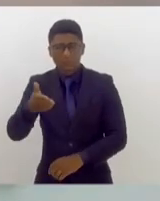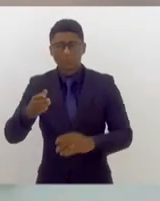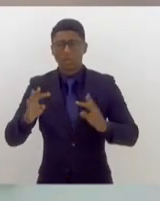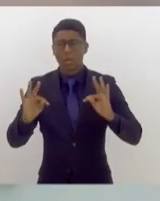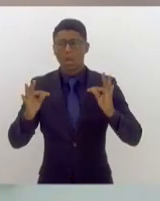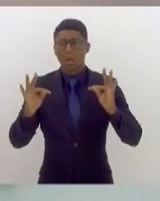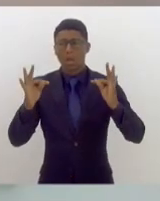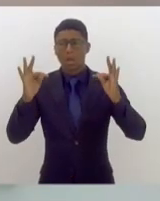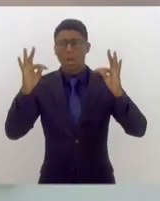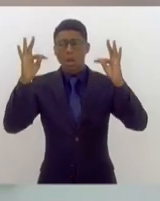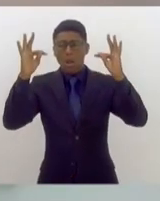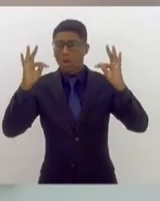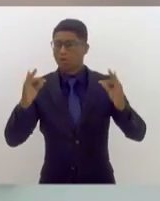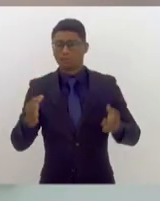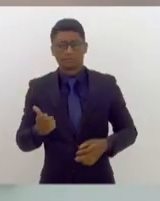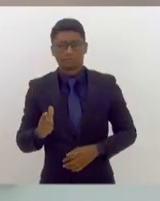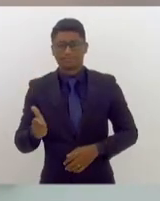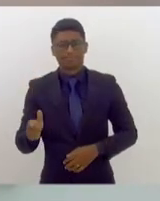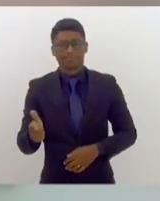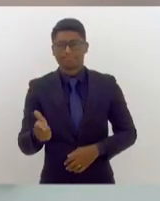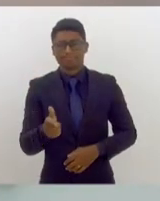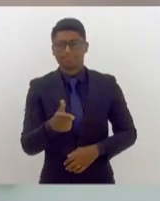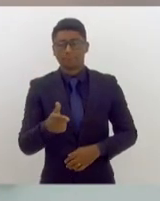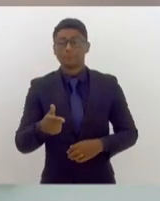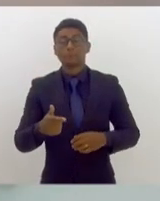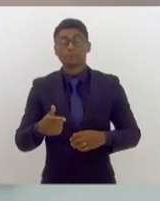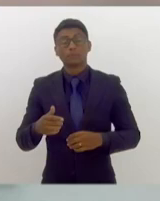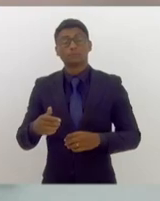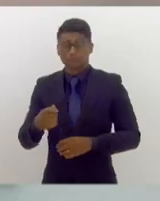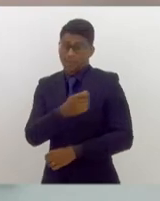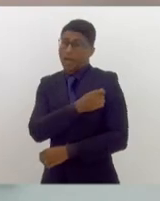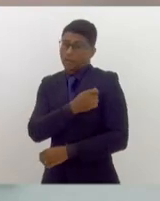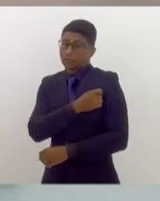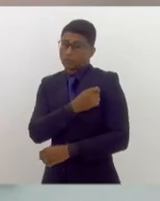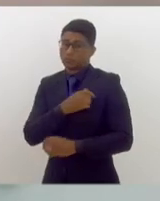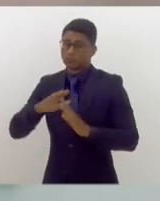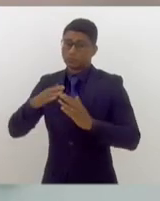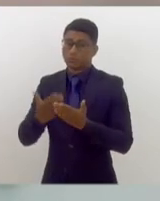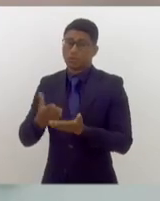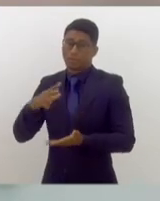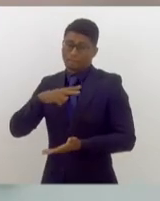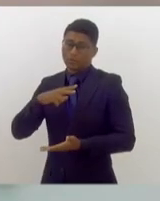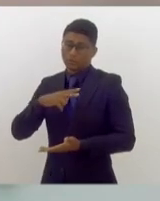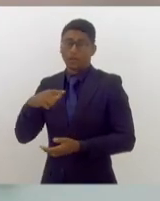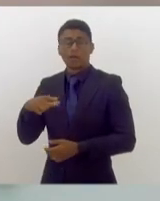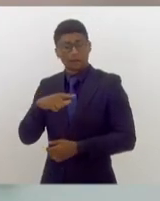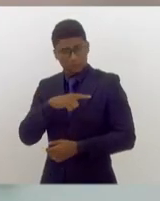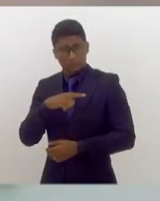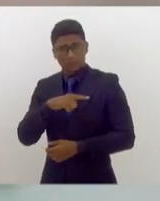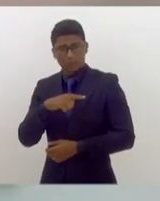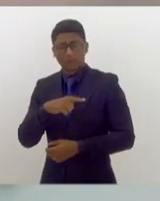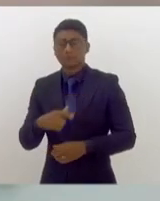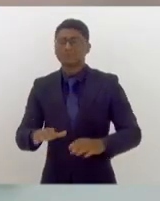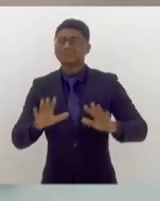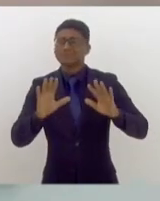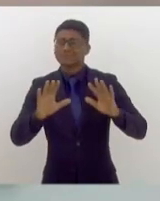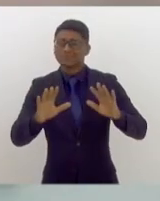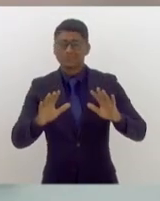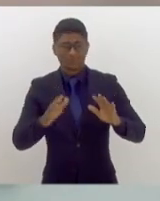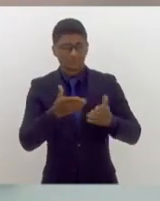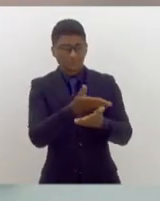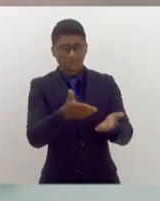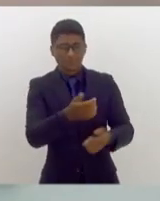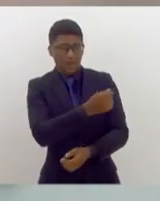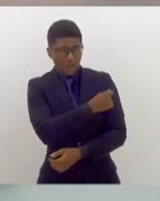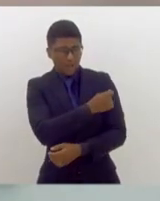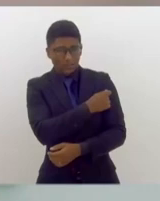todas as referências que os alunos da rede privada têm, e muitos dos nossos alunos também precisavam de um acolhimento,